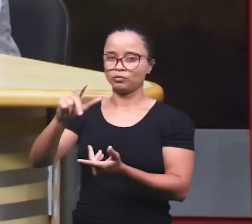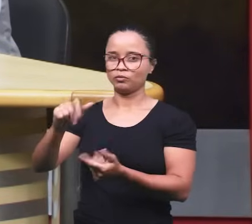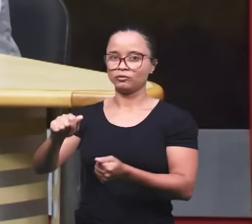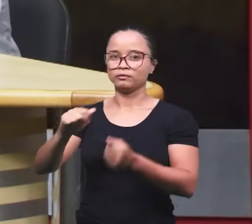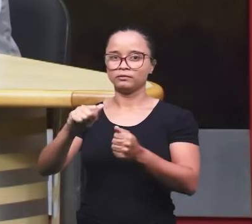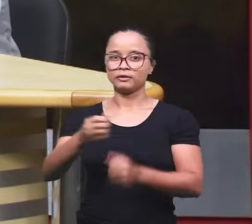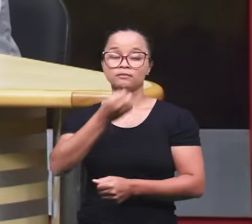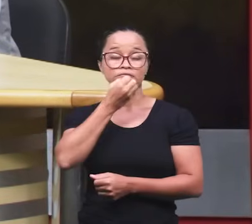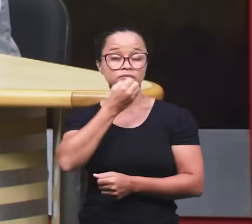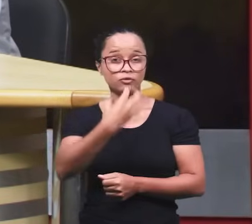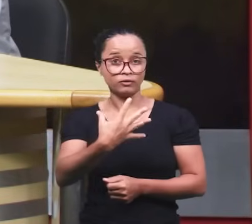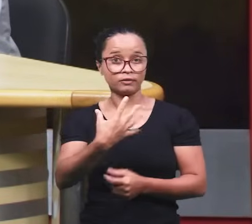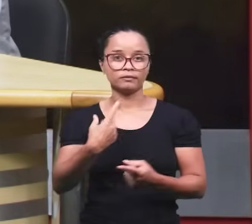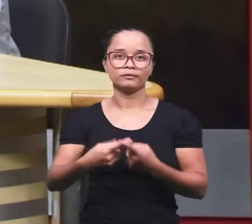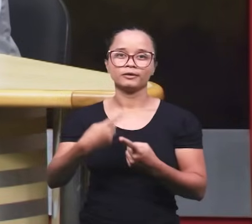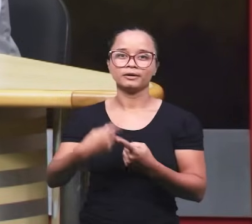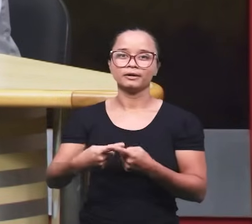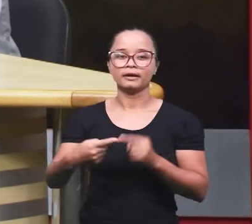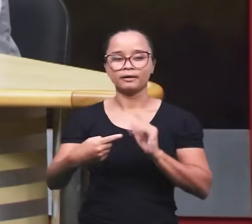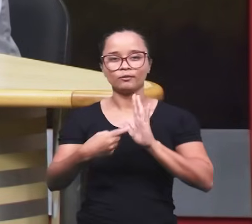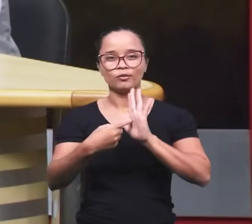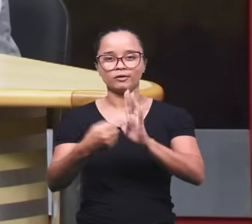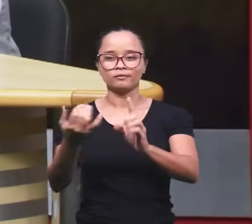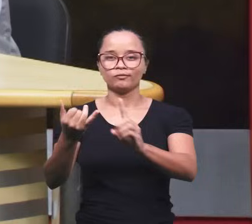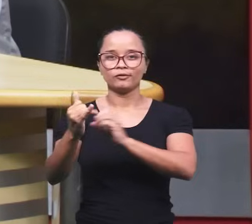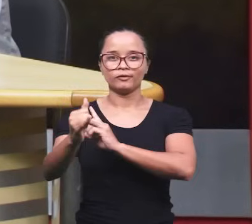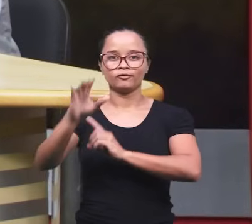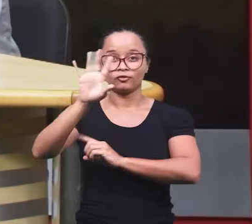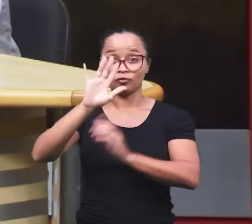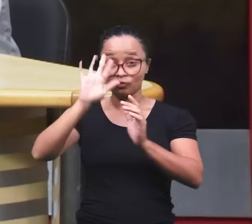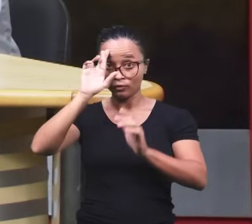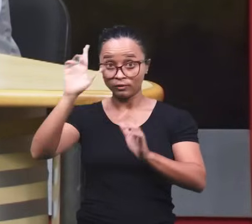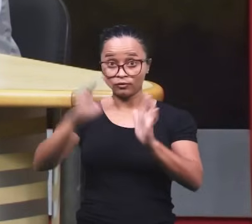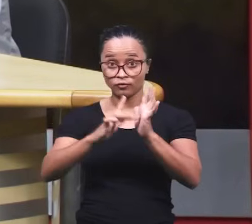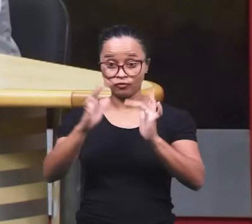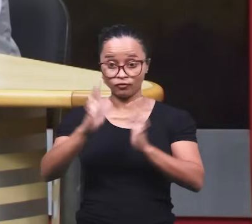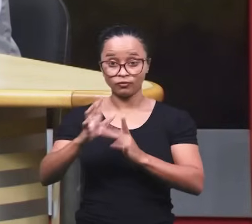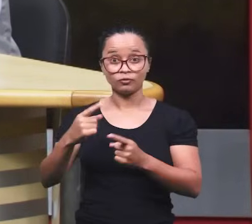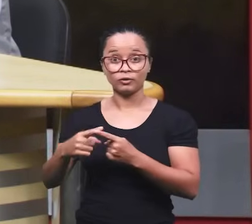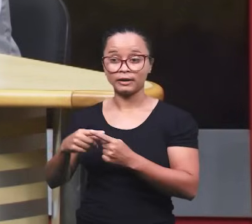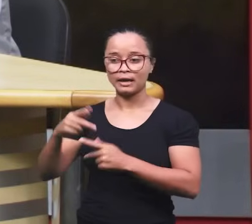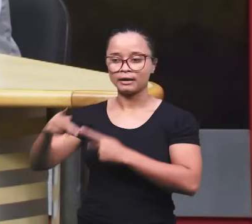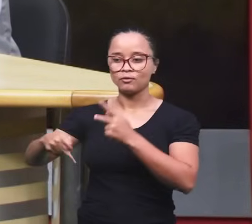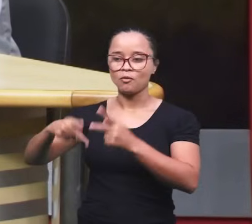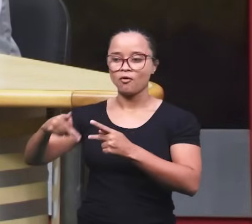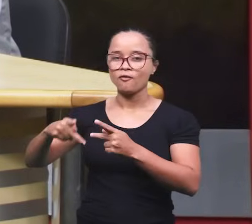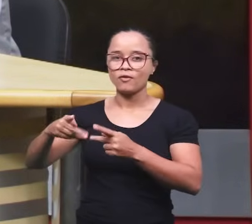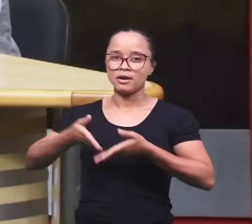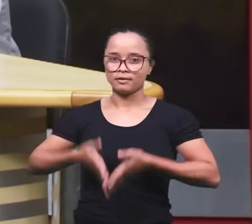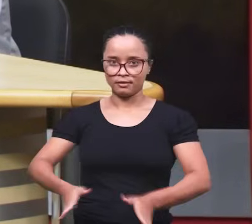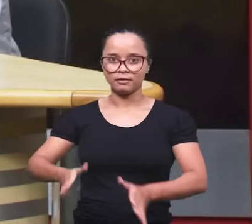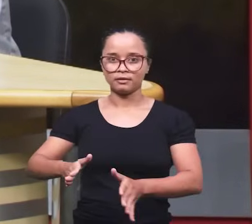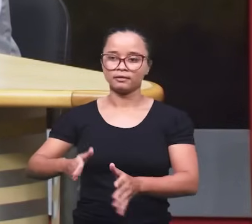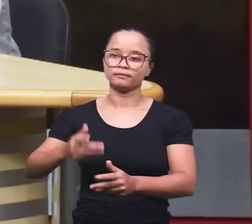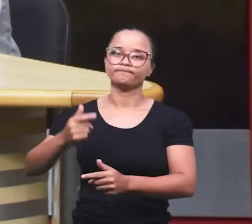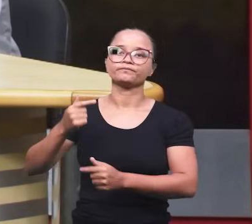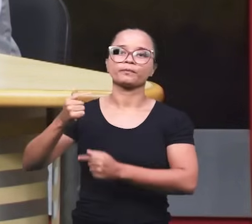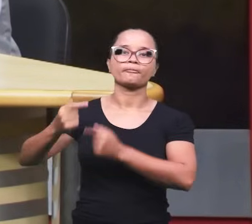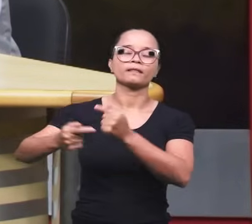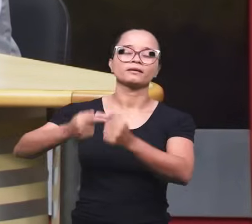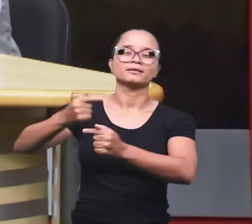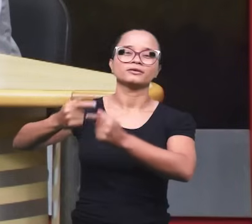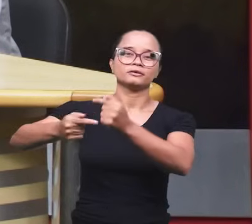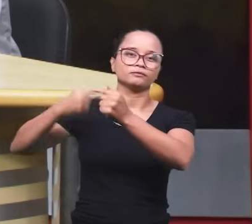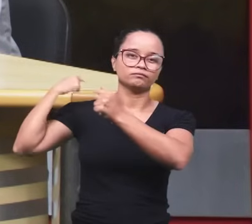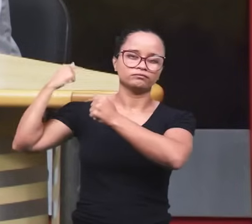um apontamento Profético para o Senhor Jesus que nasceria daquele povo que viria